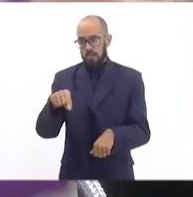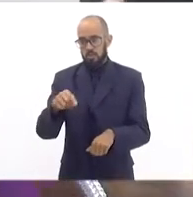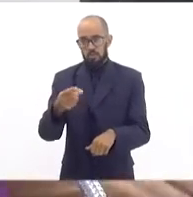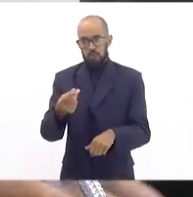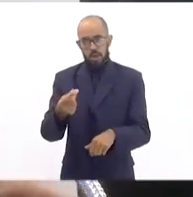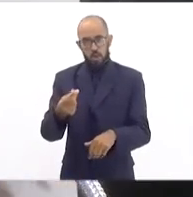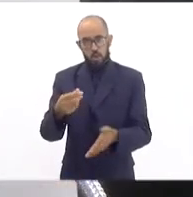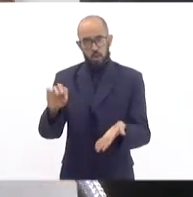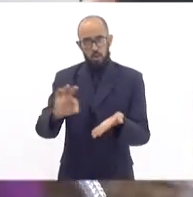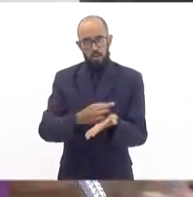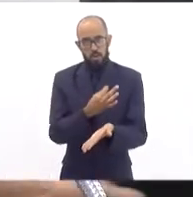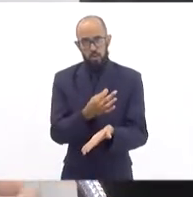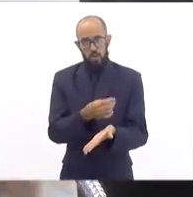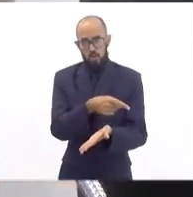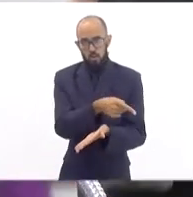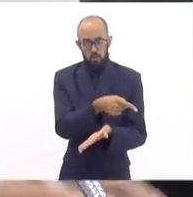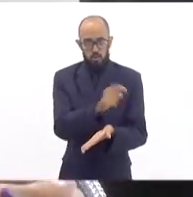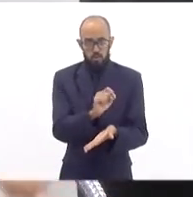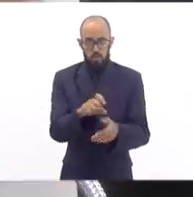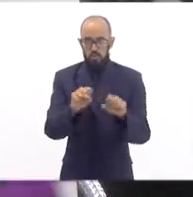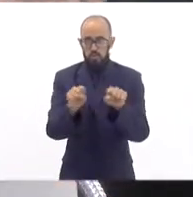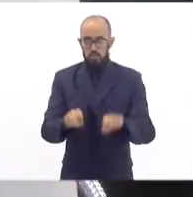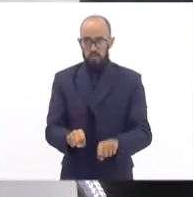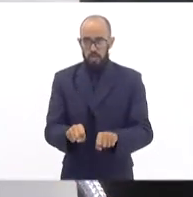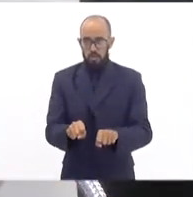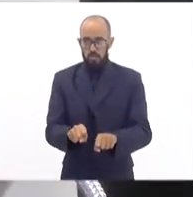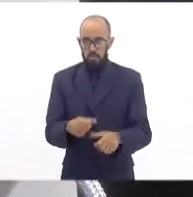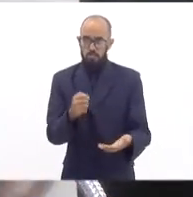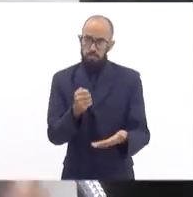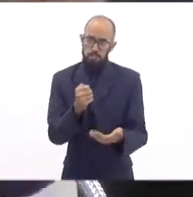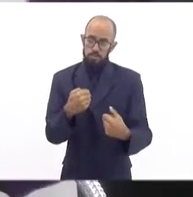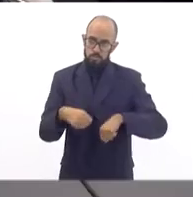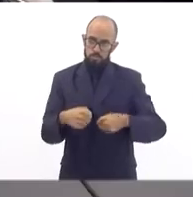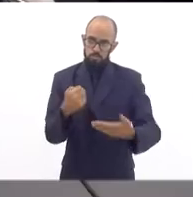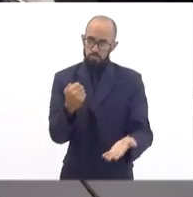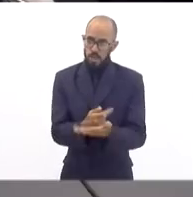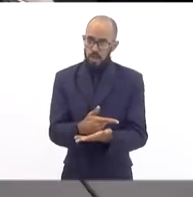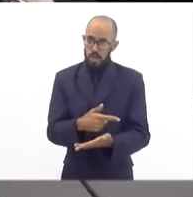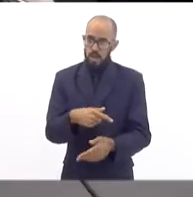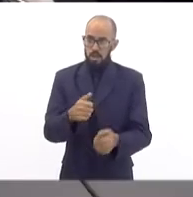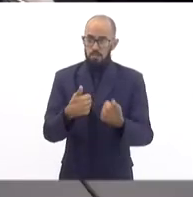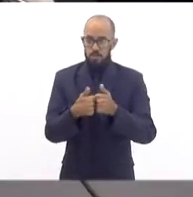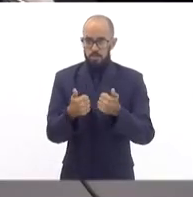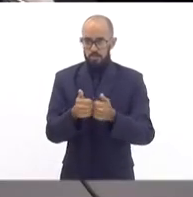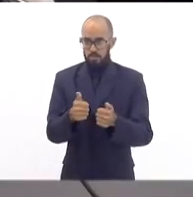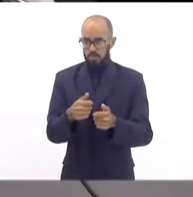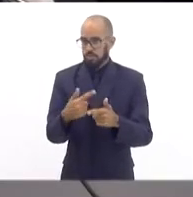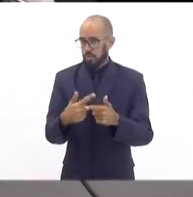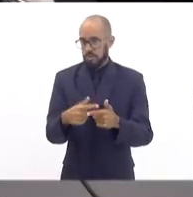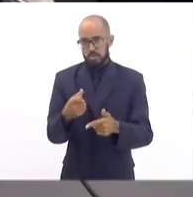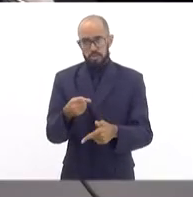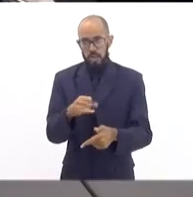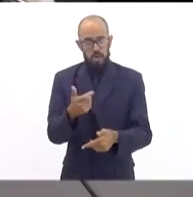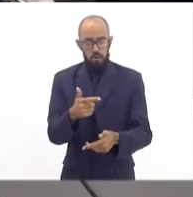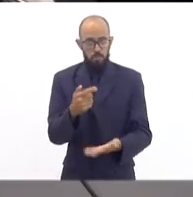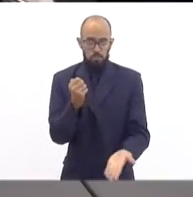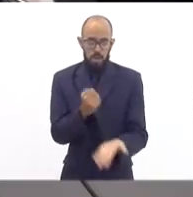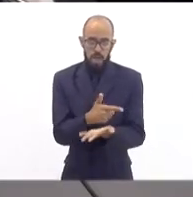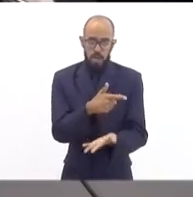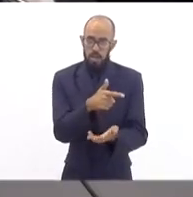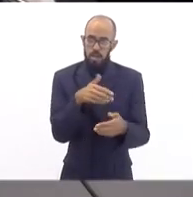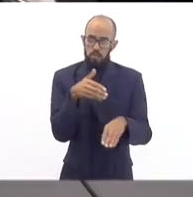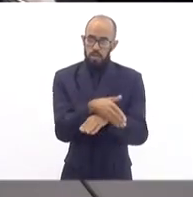de quem está ali, que usa o sistema, que é trabalhador, que tem que pagar passagem. Se ela não paga a passagem, ela não entra dentro do trem. E se também não tiver